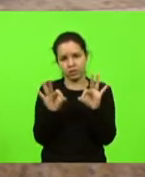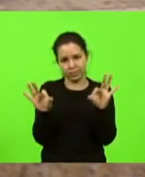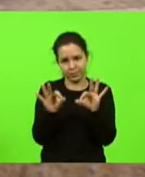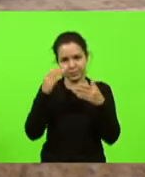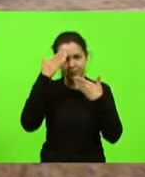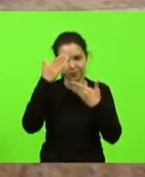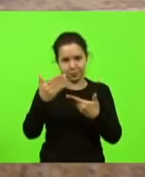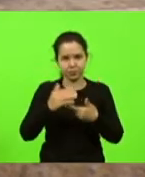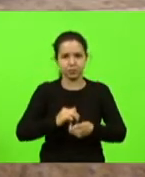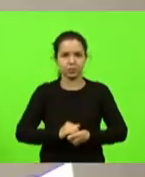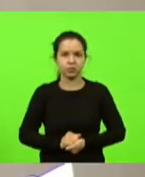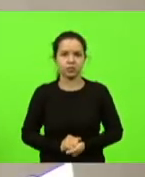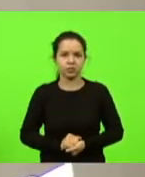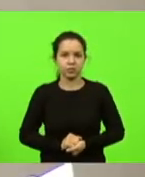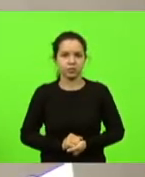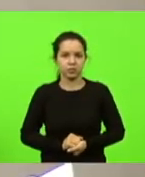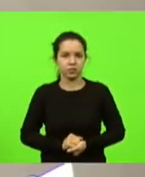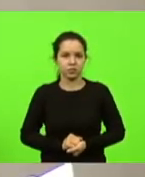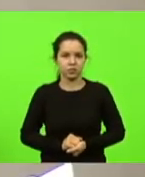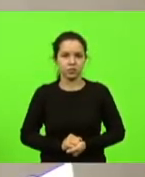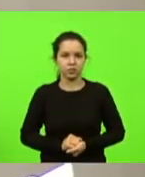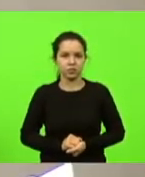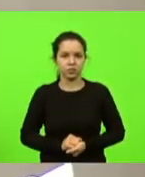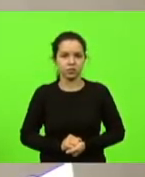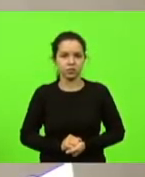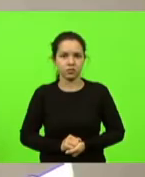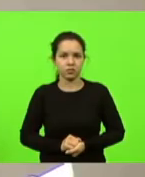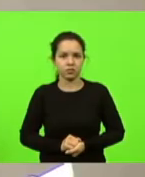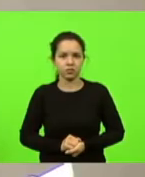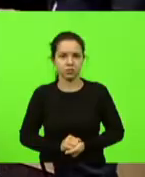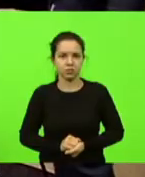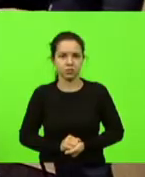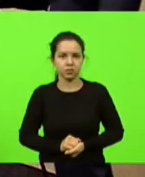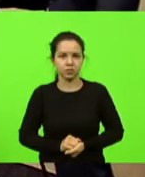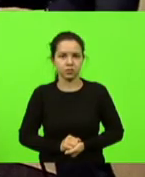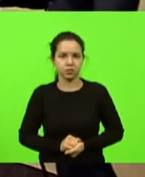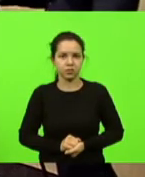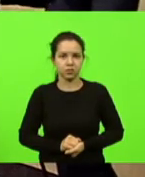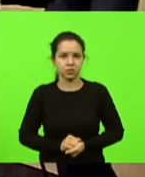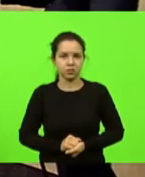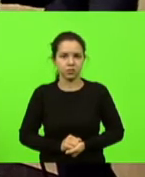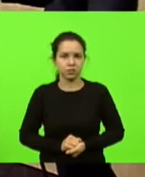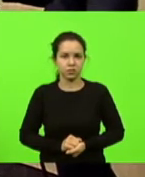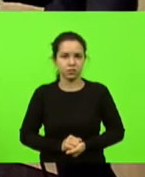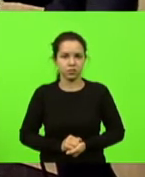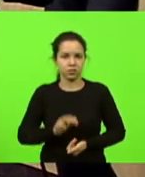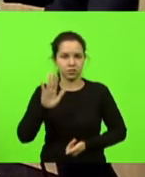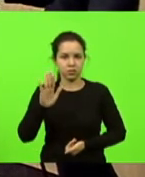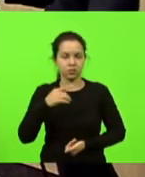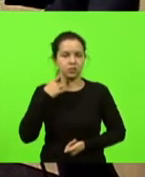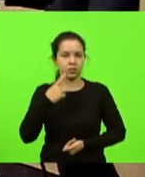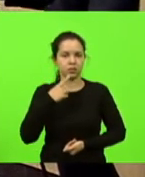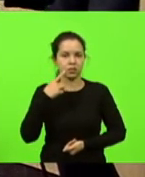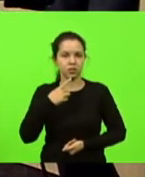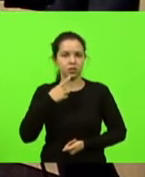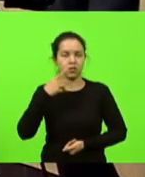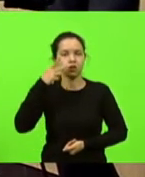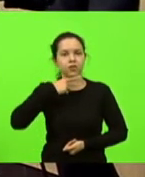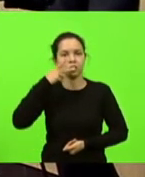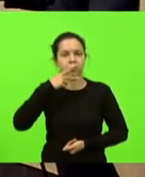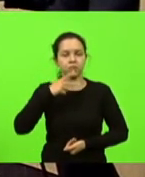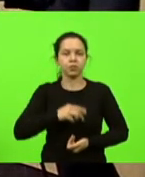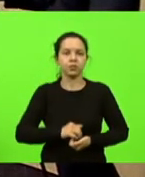presidente. Questão de ordem, senhor presidente. Questão de ordem, deputado Kennedy Nunes. Só para não esquecer que tem